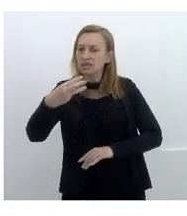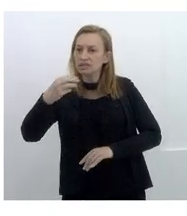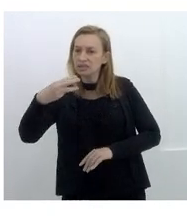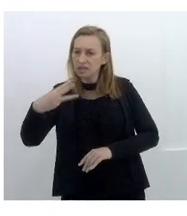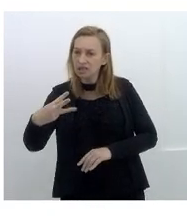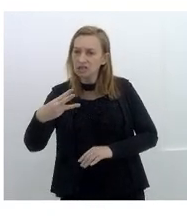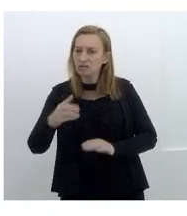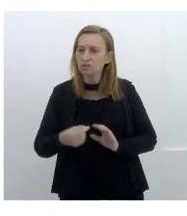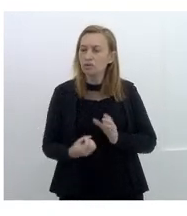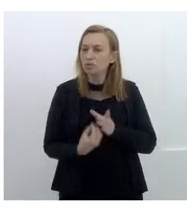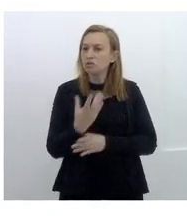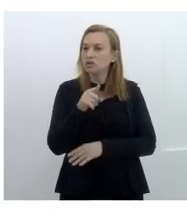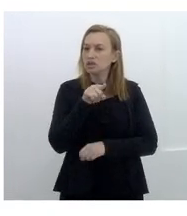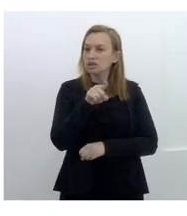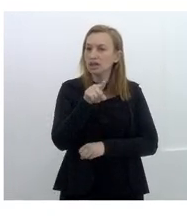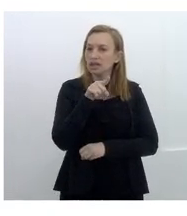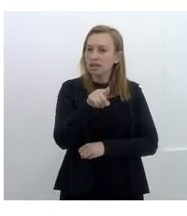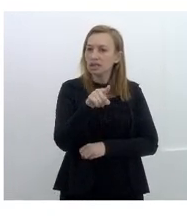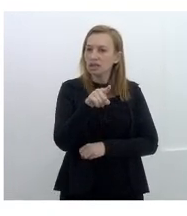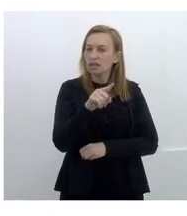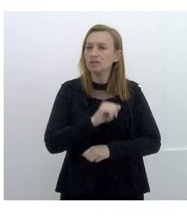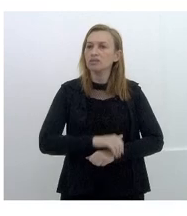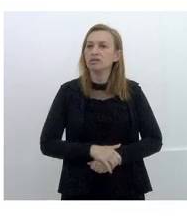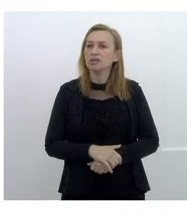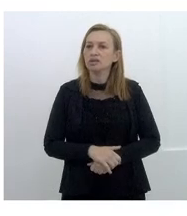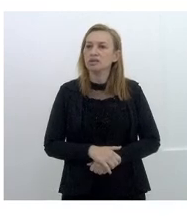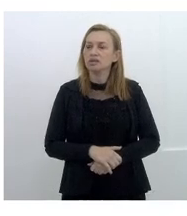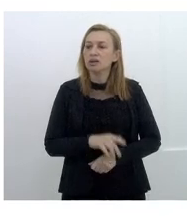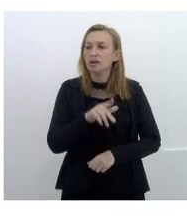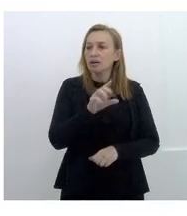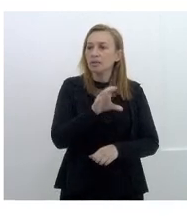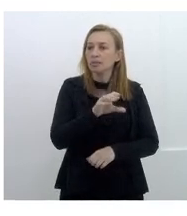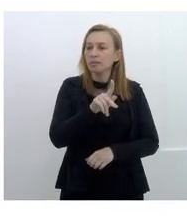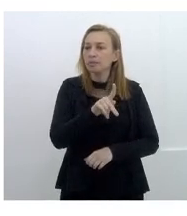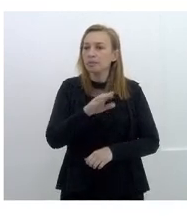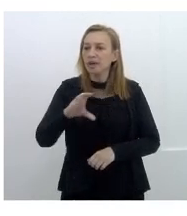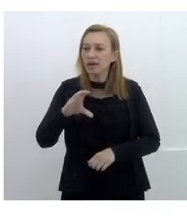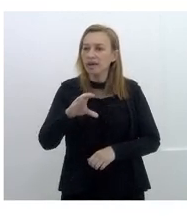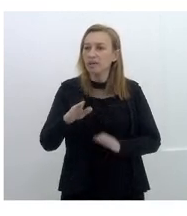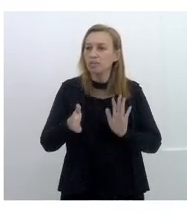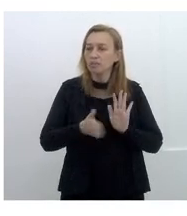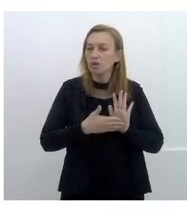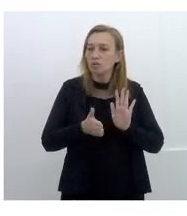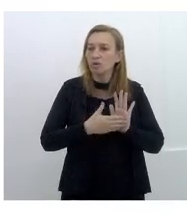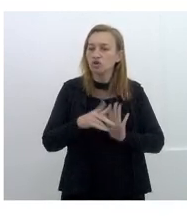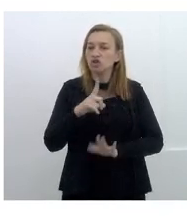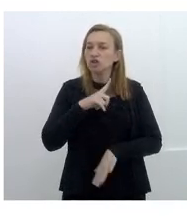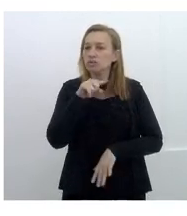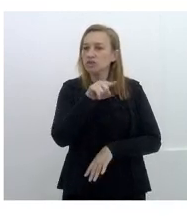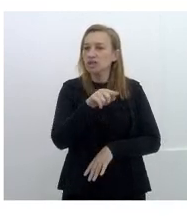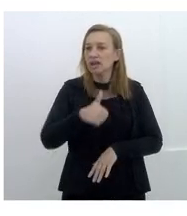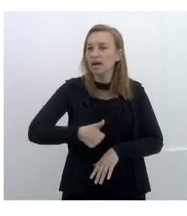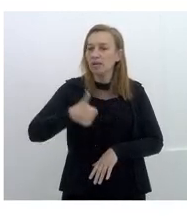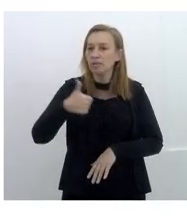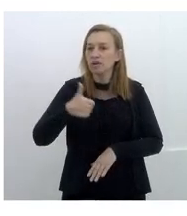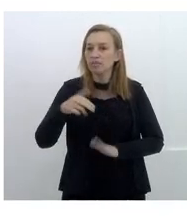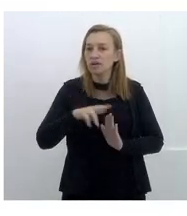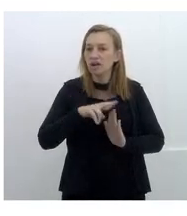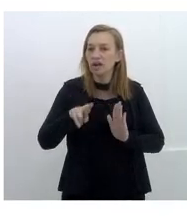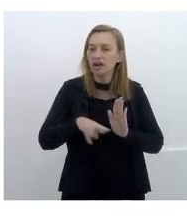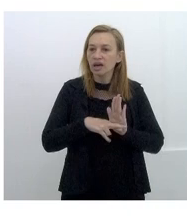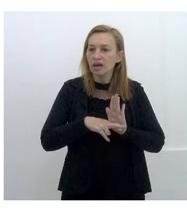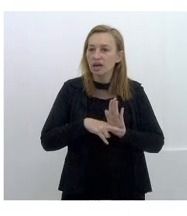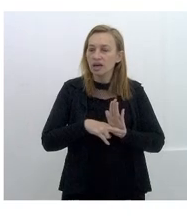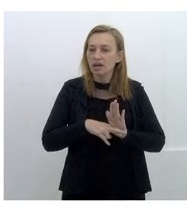reproduzidos aqui para o para PEC proposta então nós temos aqui a primeira regra de